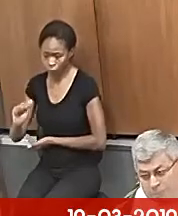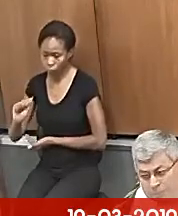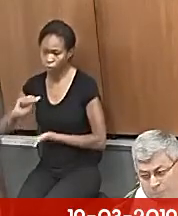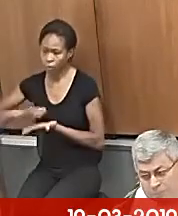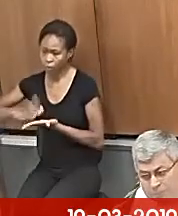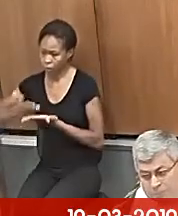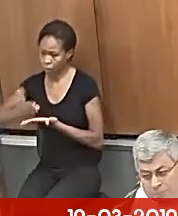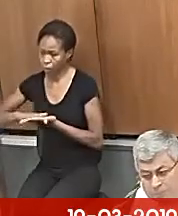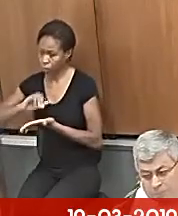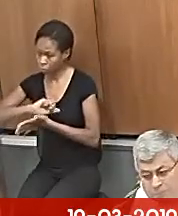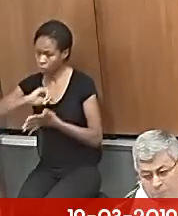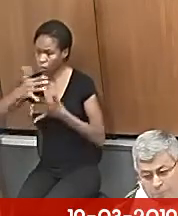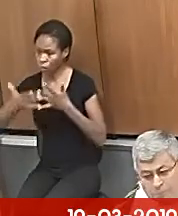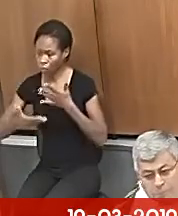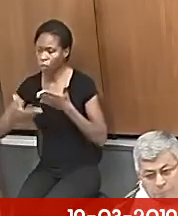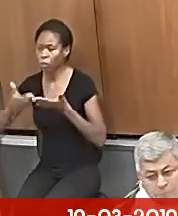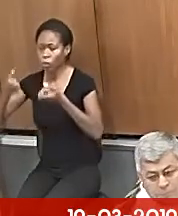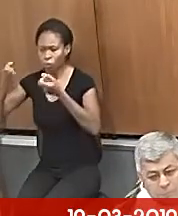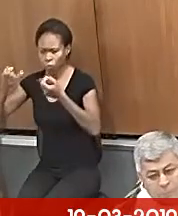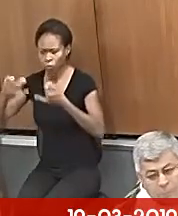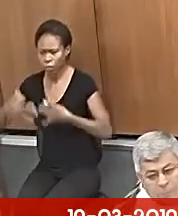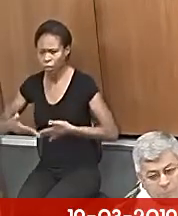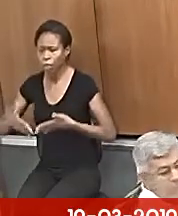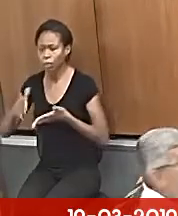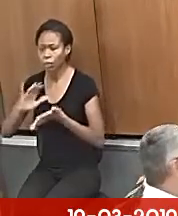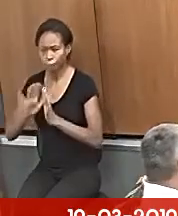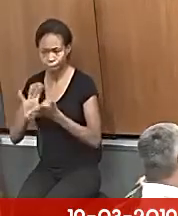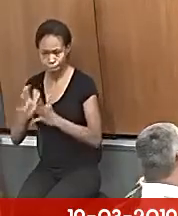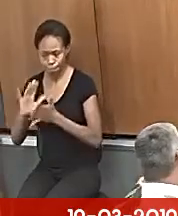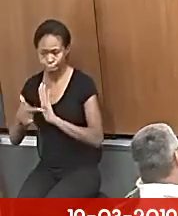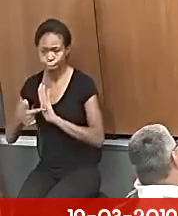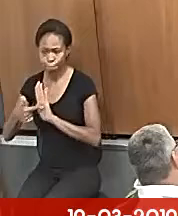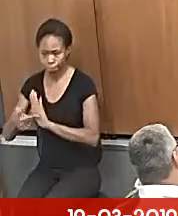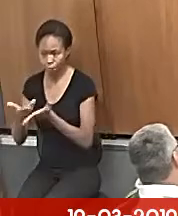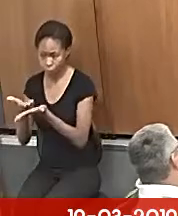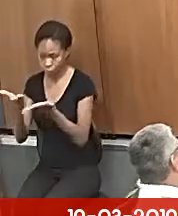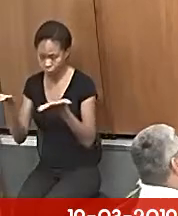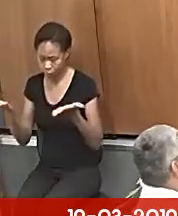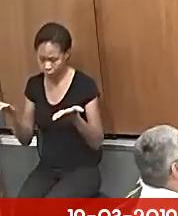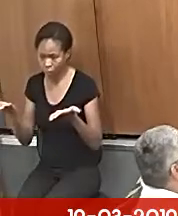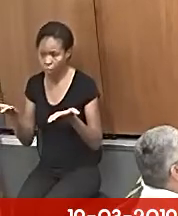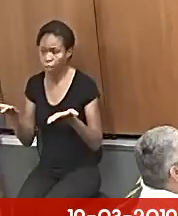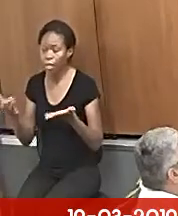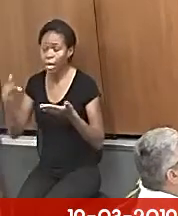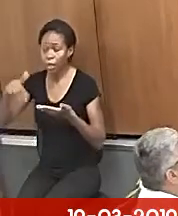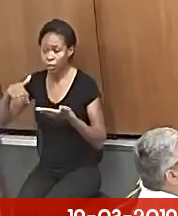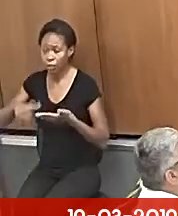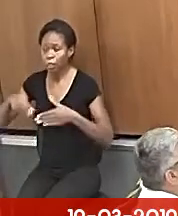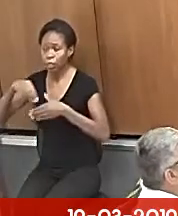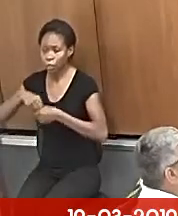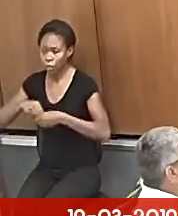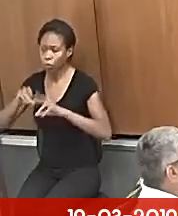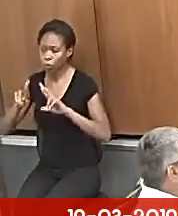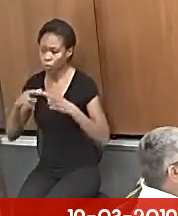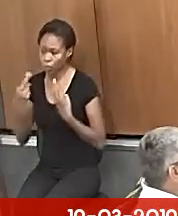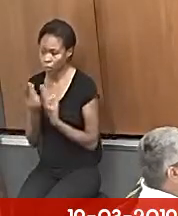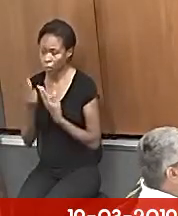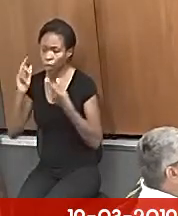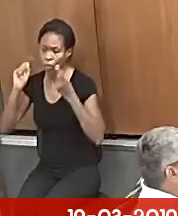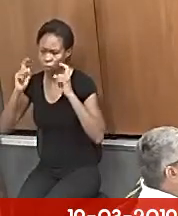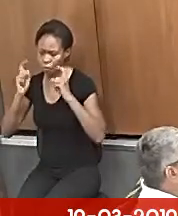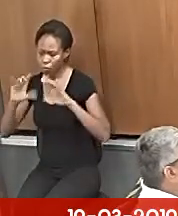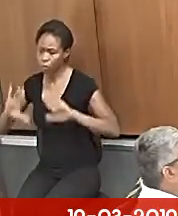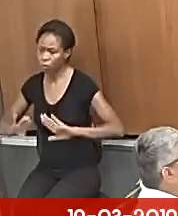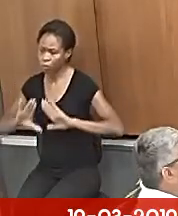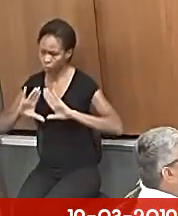que está então quem está comunicando com vocês através da língua de sinais é a bruna aqui do ambiente da nossa reunião é muito